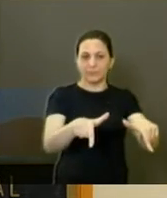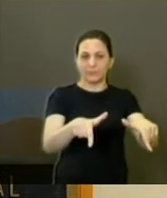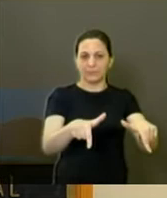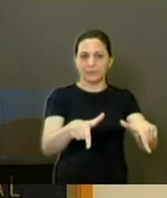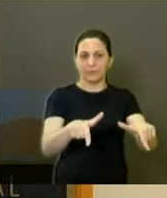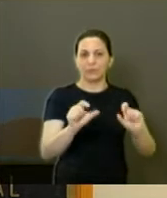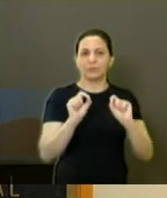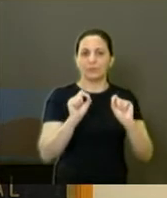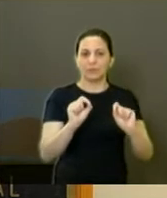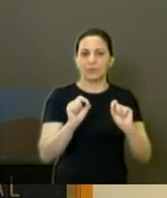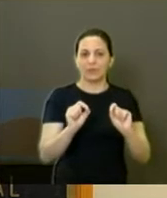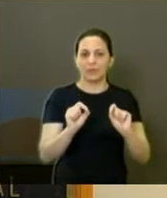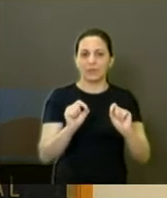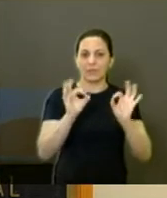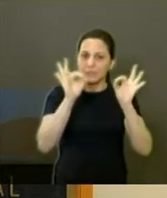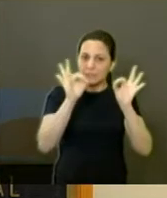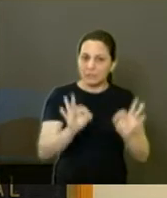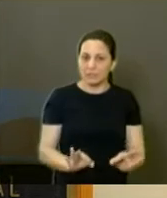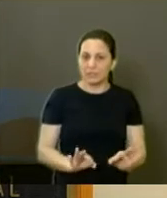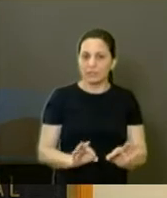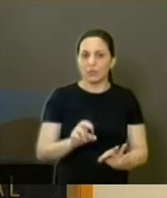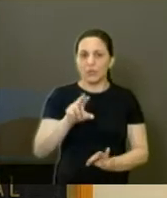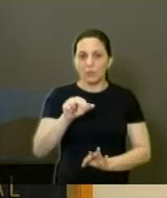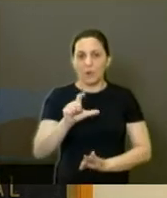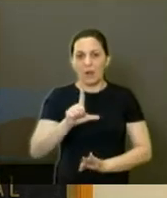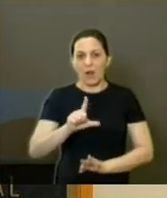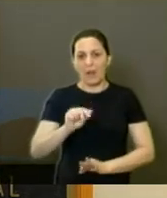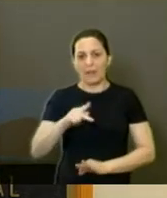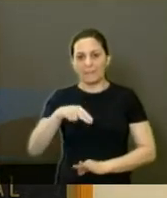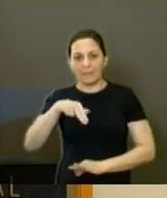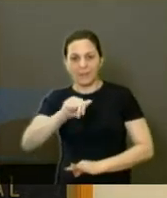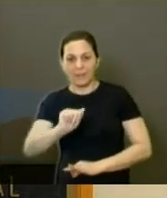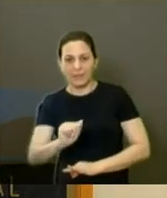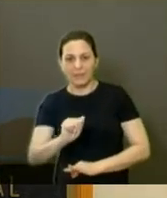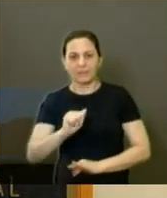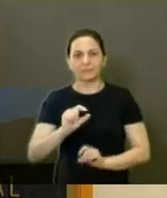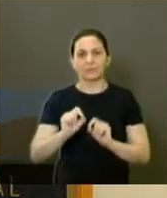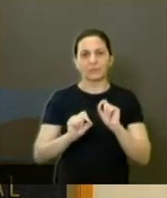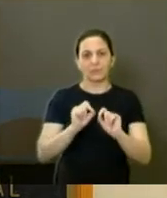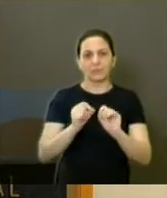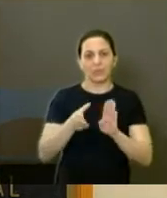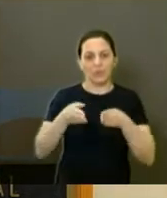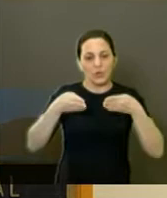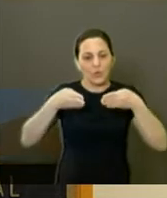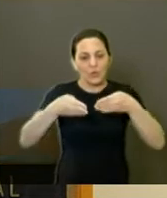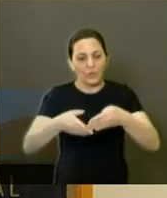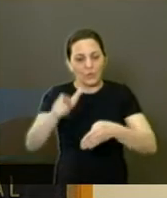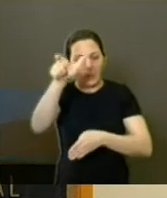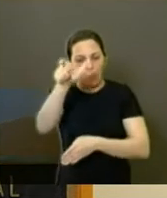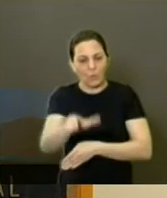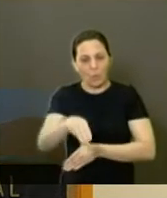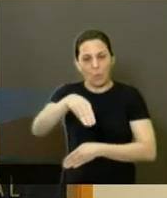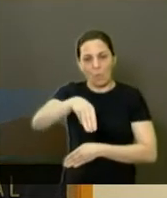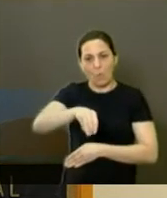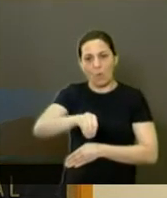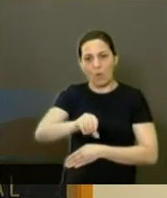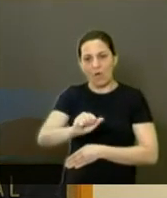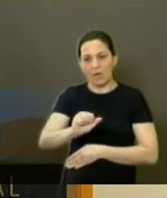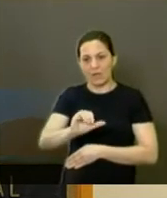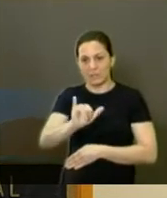Acertou mais uma vez, meu caro irmão vereador Lapena, ao dirigir o foco para esse exemplar cidadão.